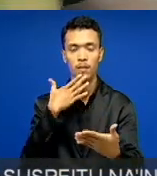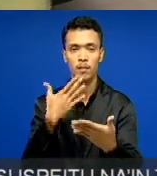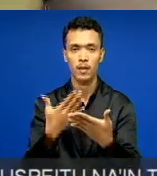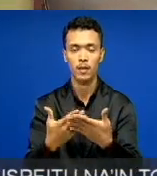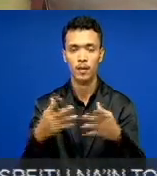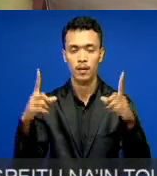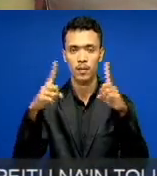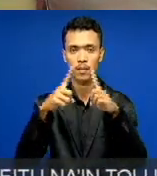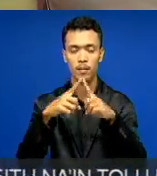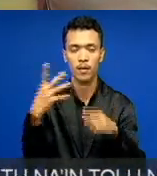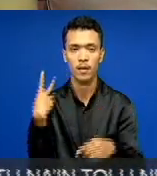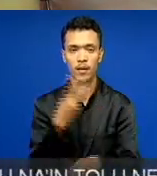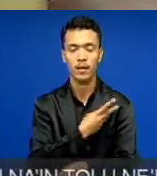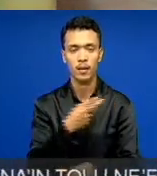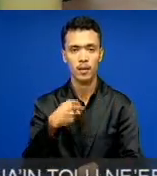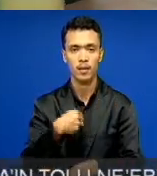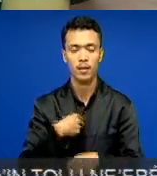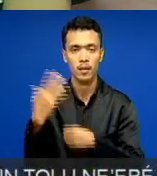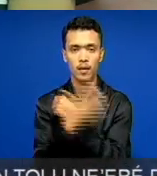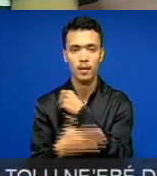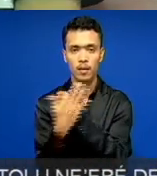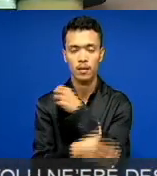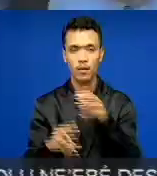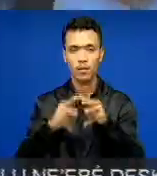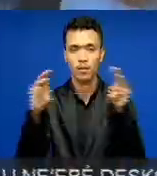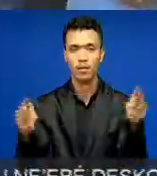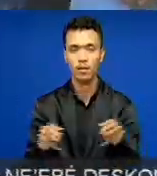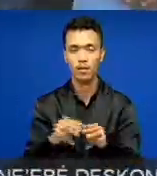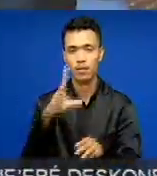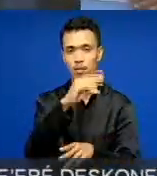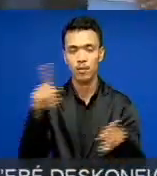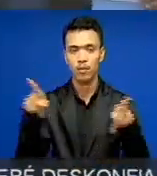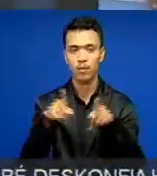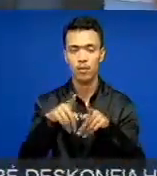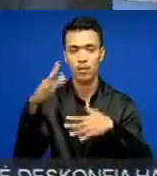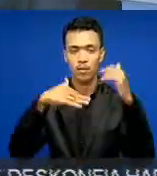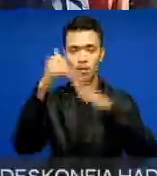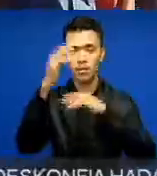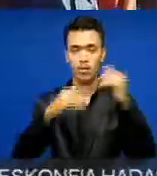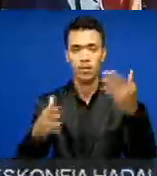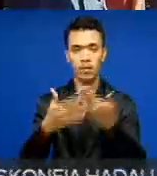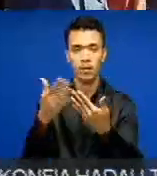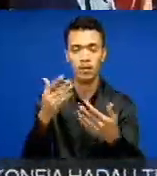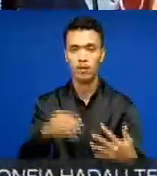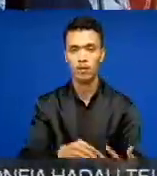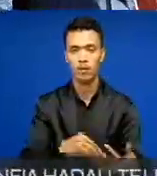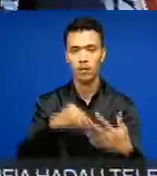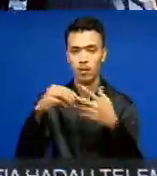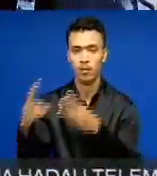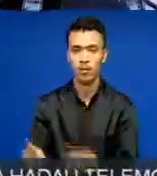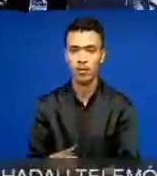baixa itania, itania nação, itania município, no itania posto. Infraestrutura básica, liu estrada, na fato